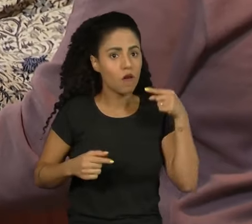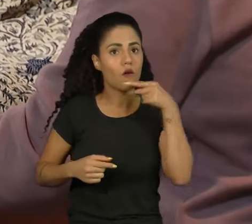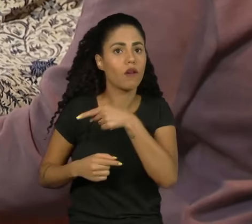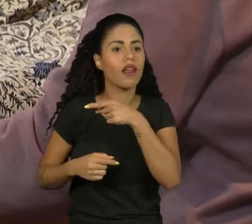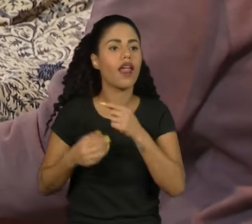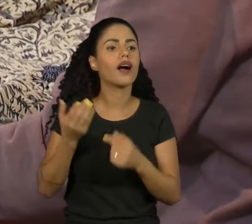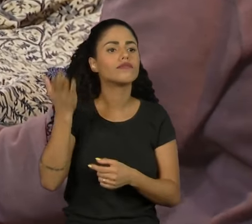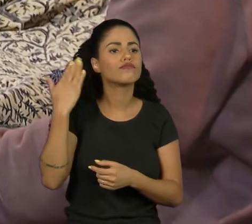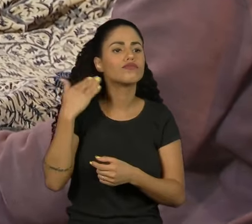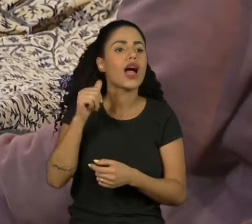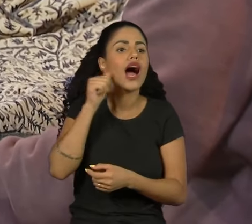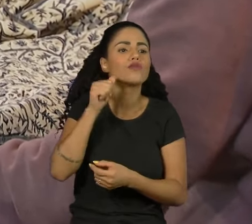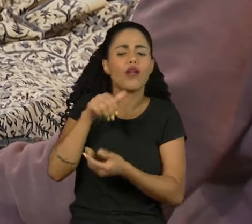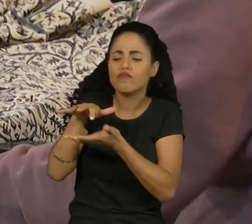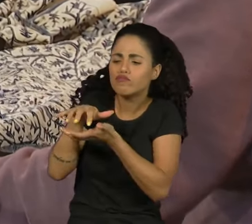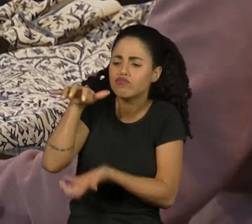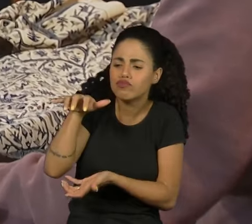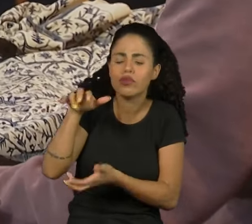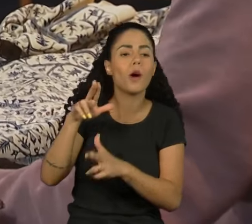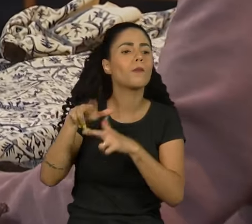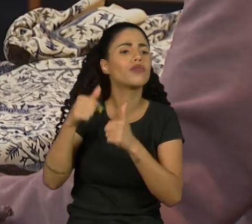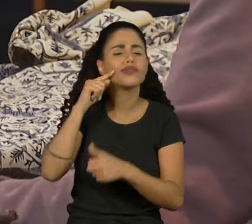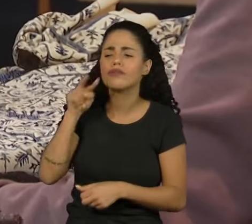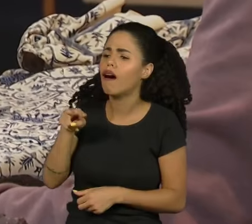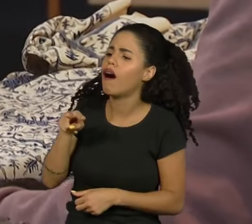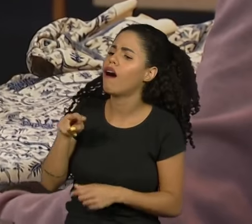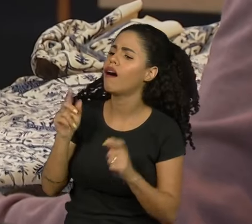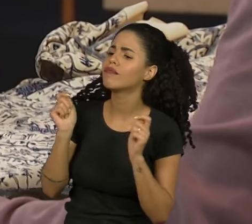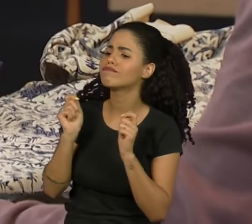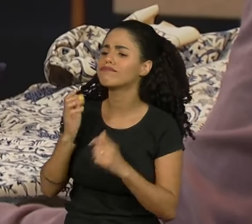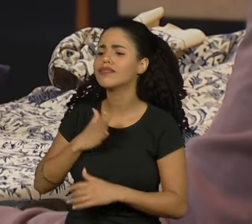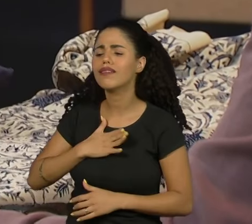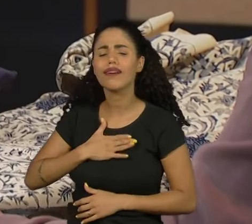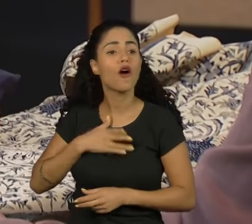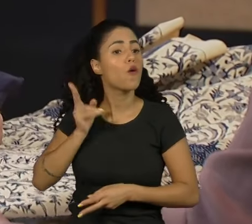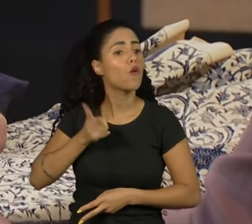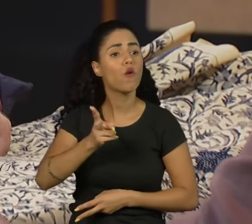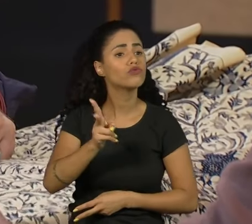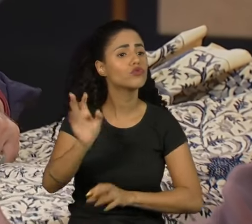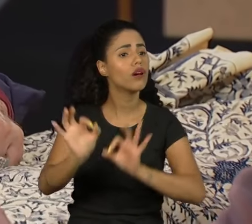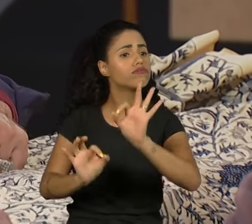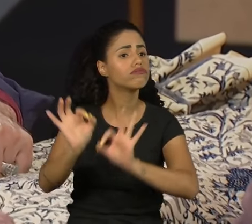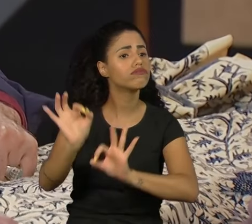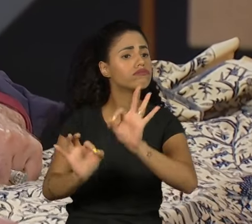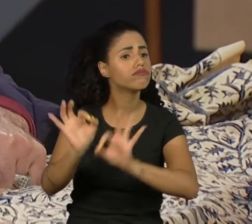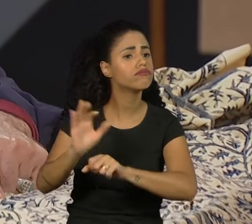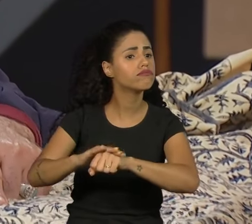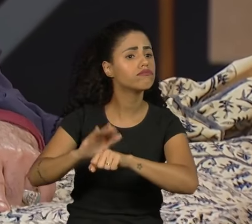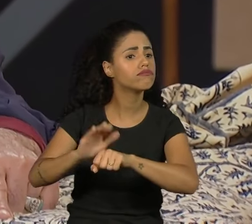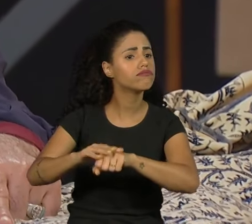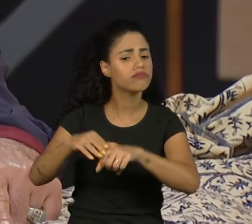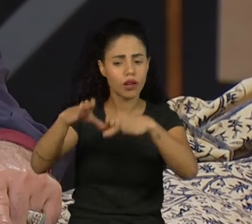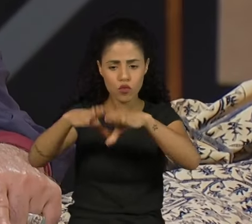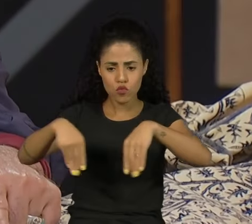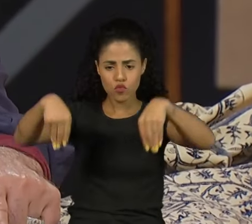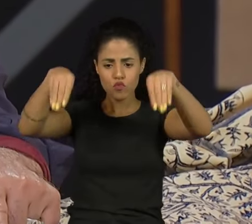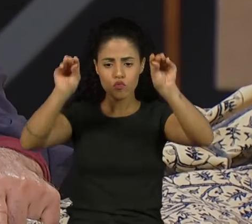no envelhecimento, por isso que eu me apaixonei, ela continua fazendo os batiques e ela usa